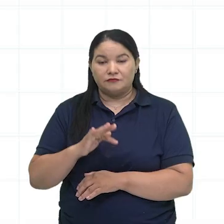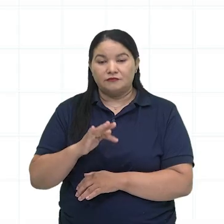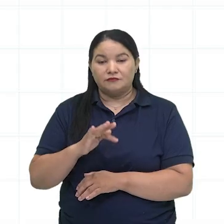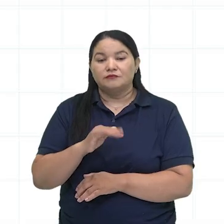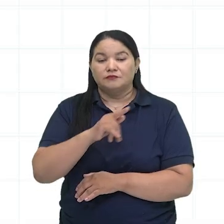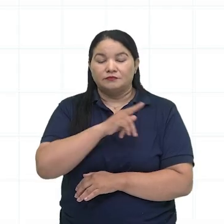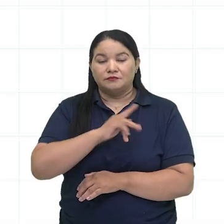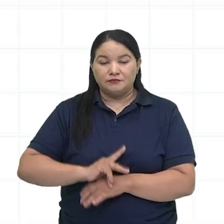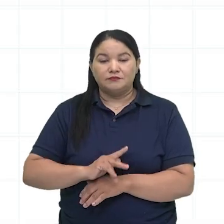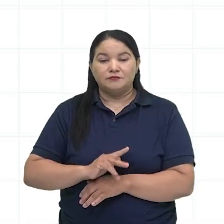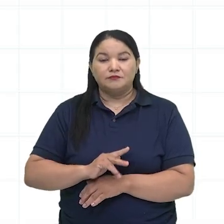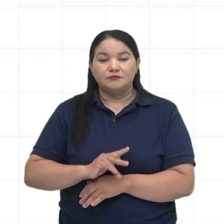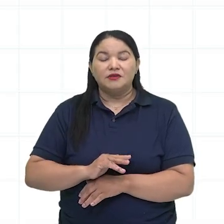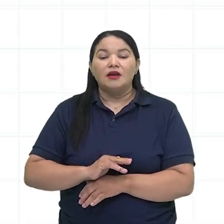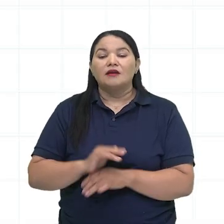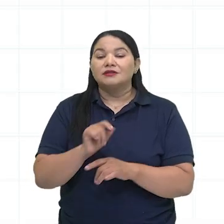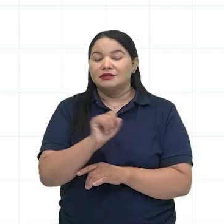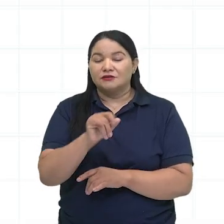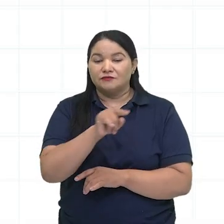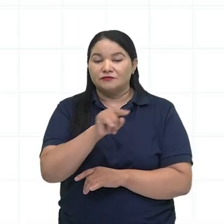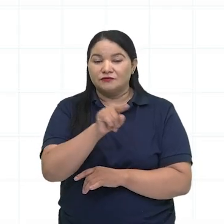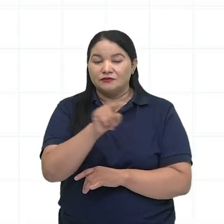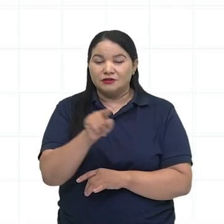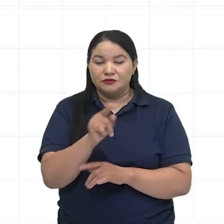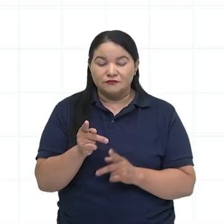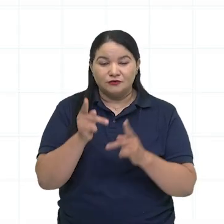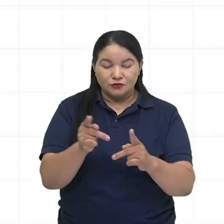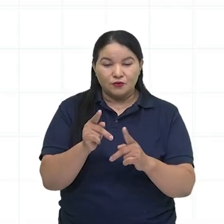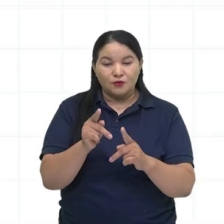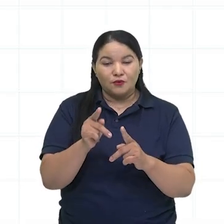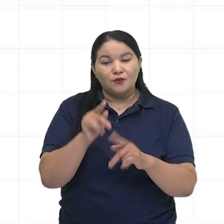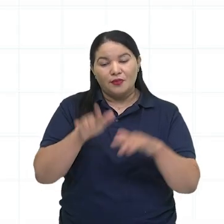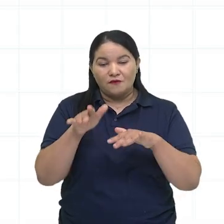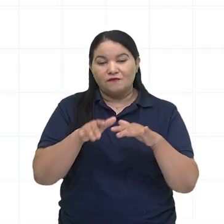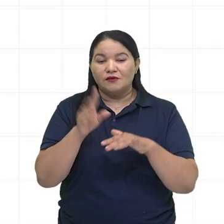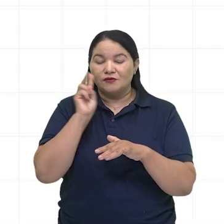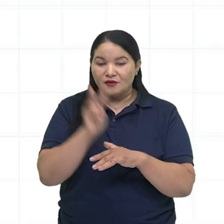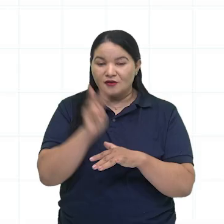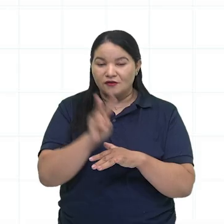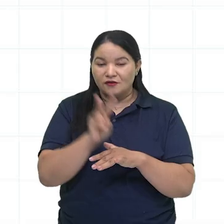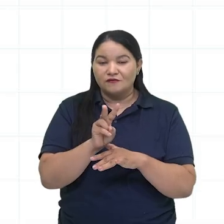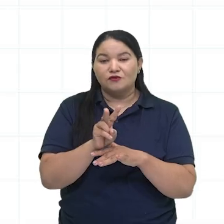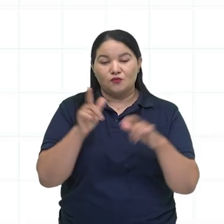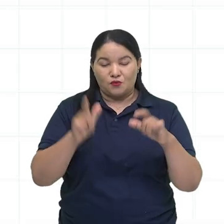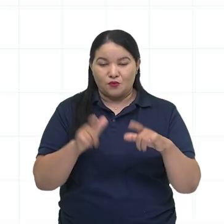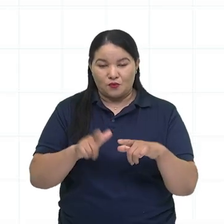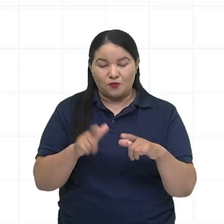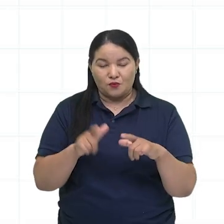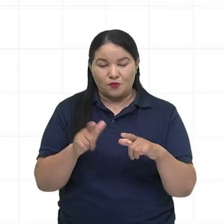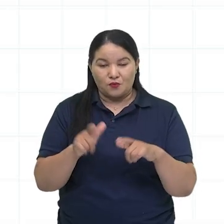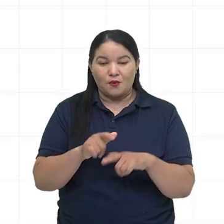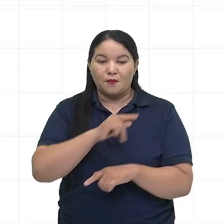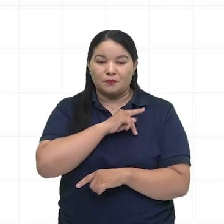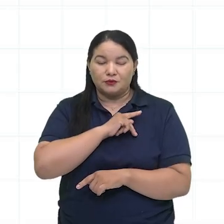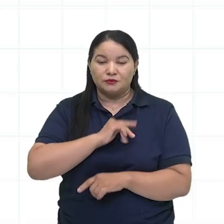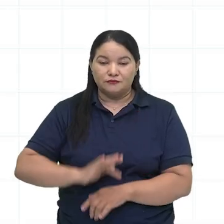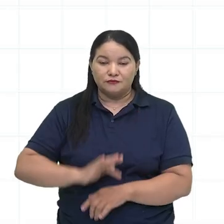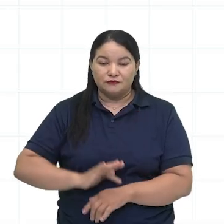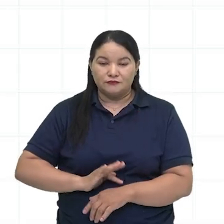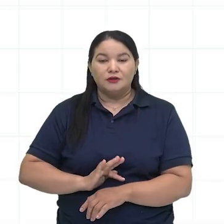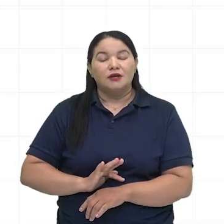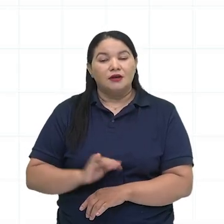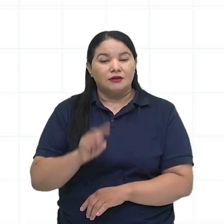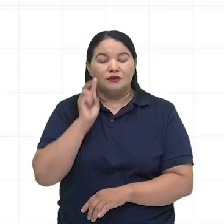já visitou Presidente Figueiredo, você já viu ali, né, que temos